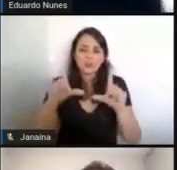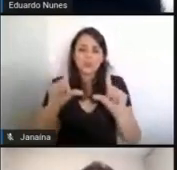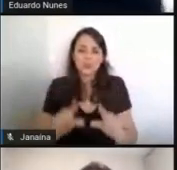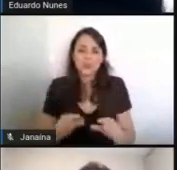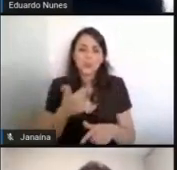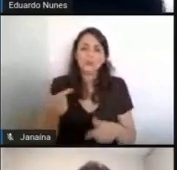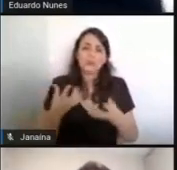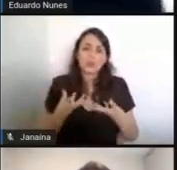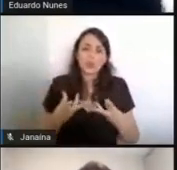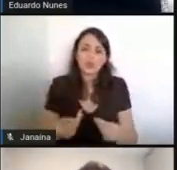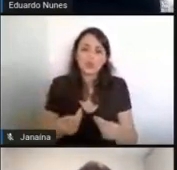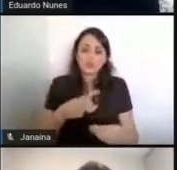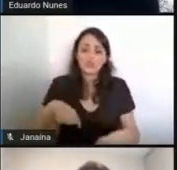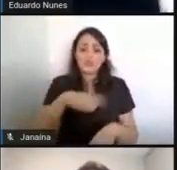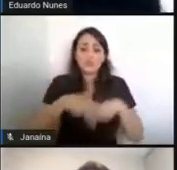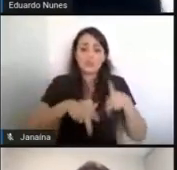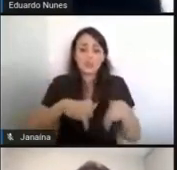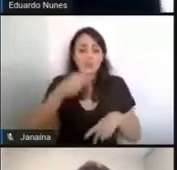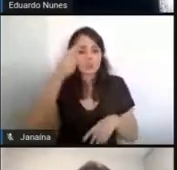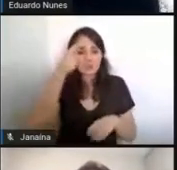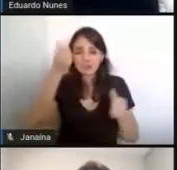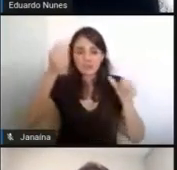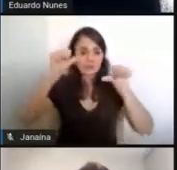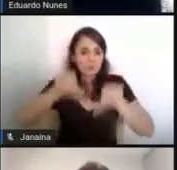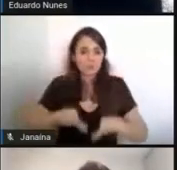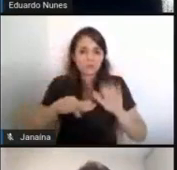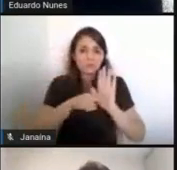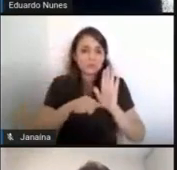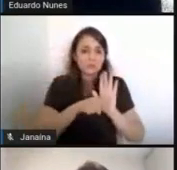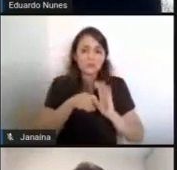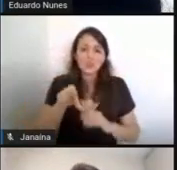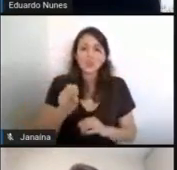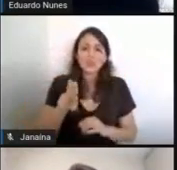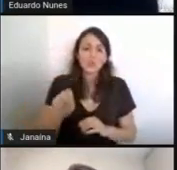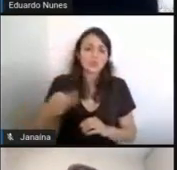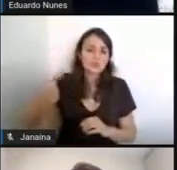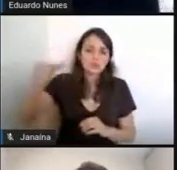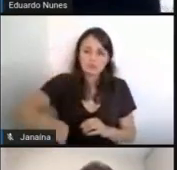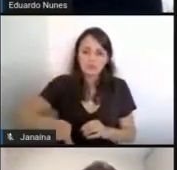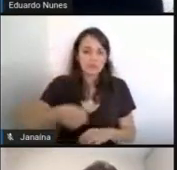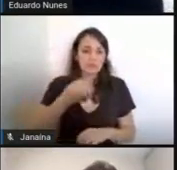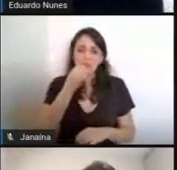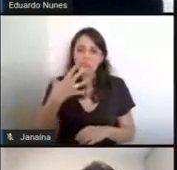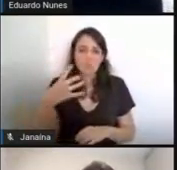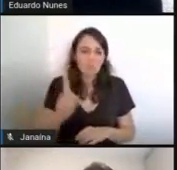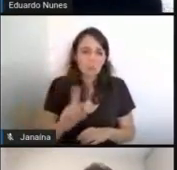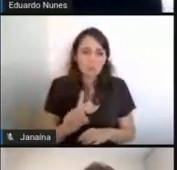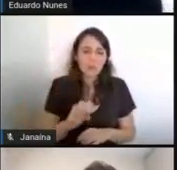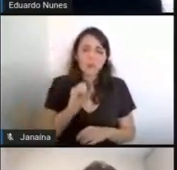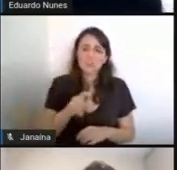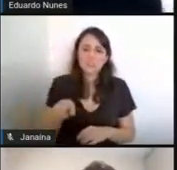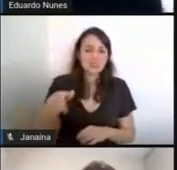a construir no imaginário da nossa população essa visão do SUS que não dá certo, daquilo que, se não está funcionando, eu estou